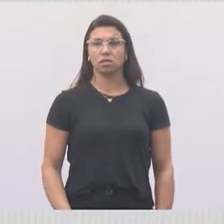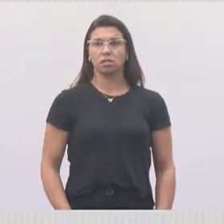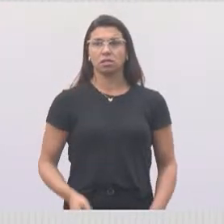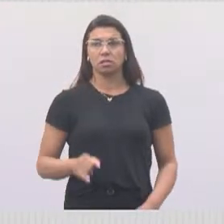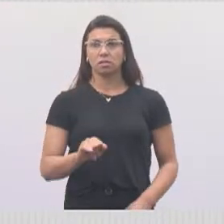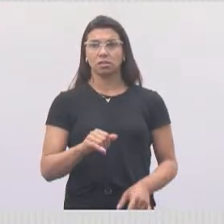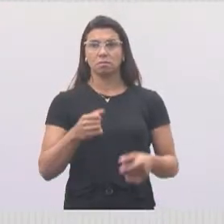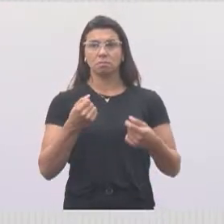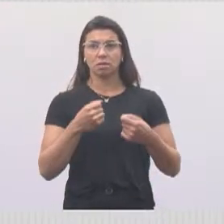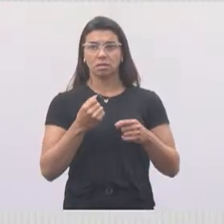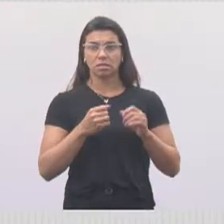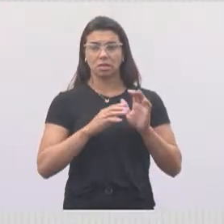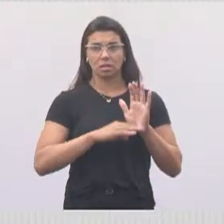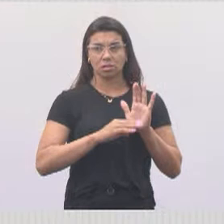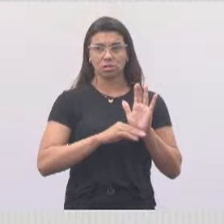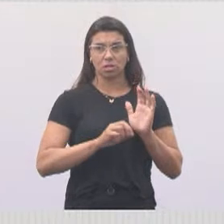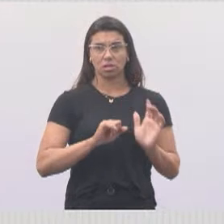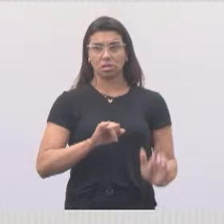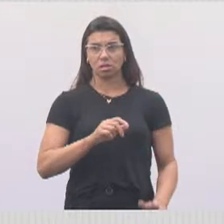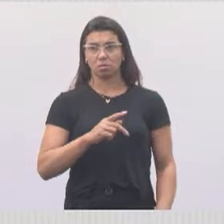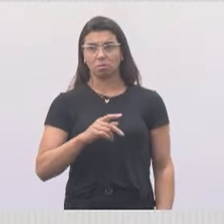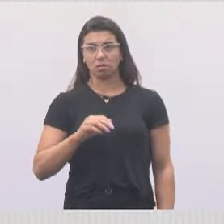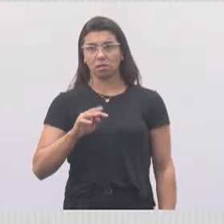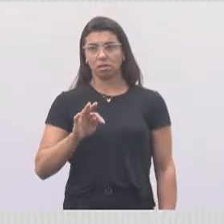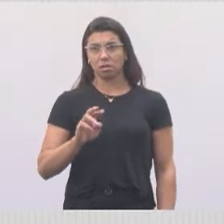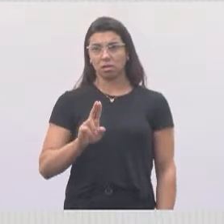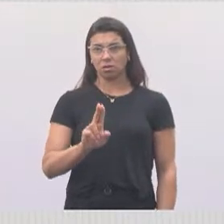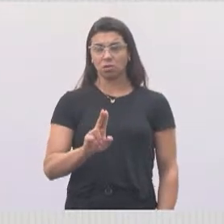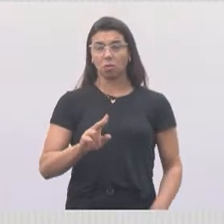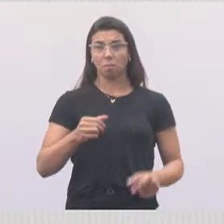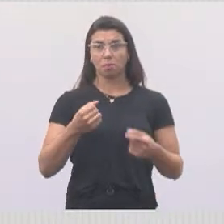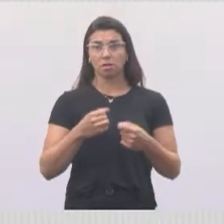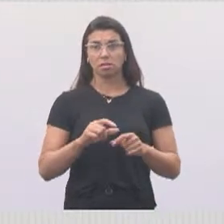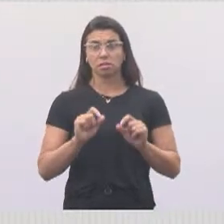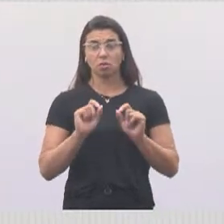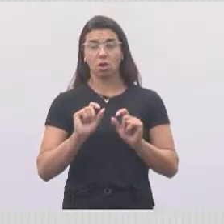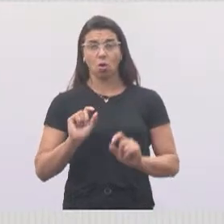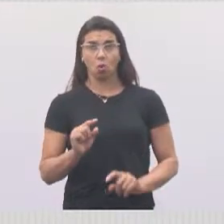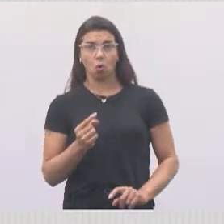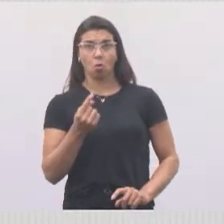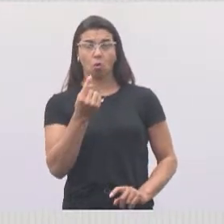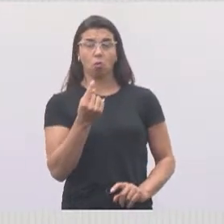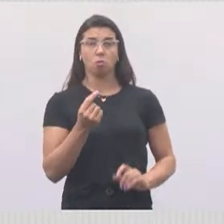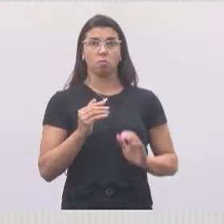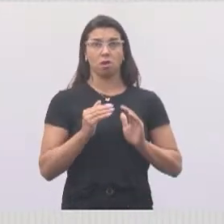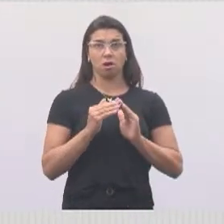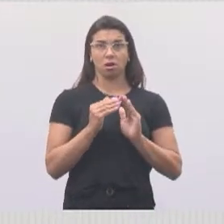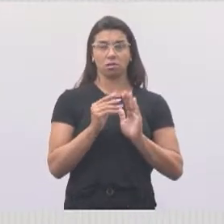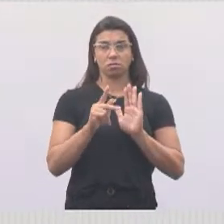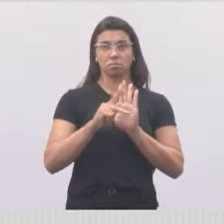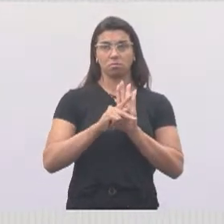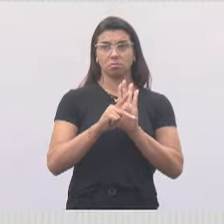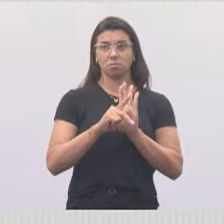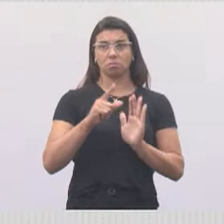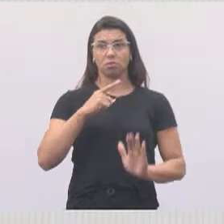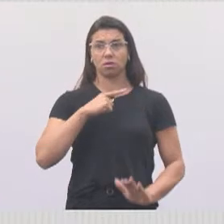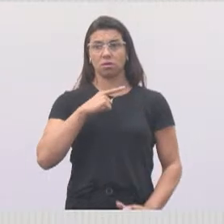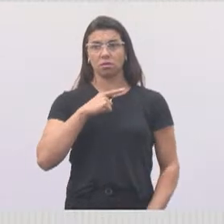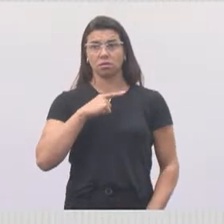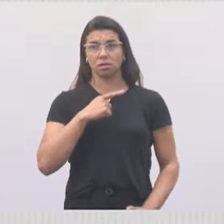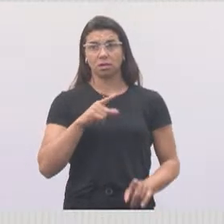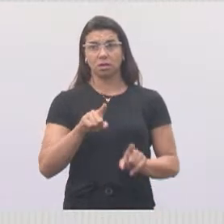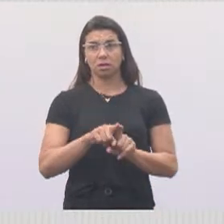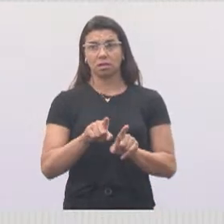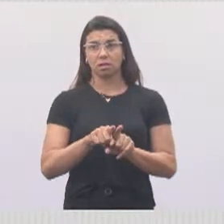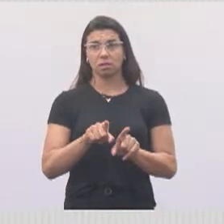isenção, é necessário que o interessado possua um único imóvel e tem a renda